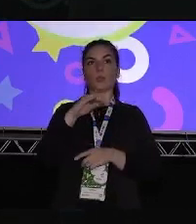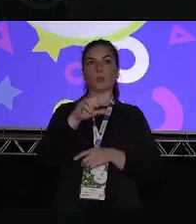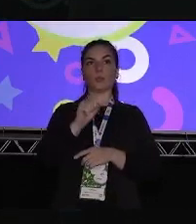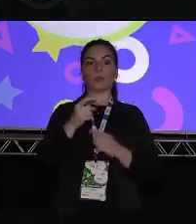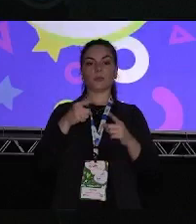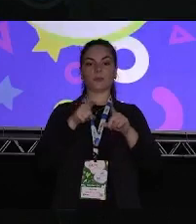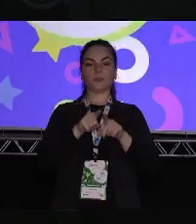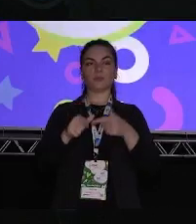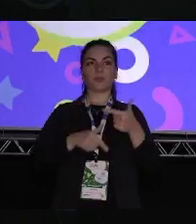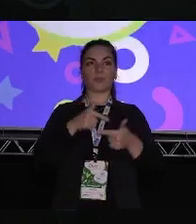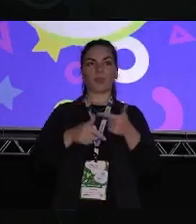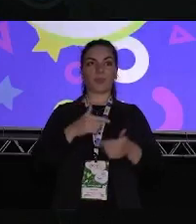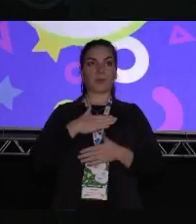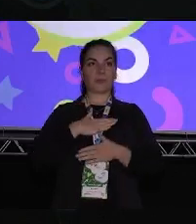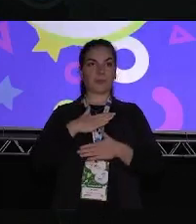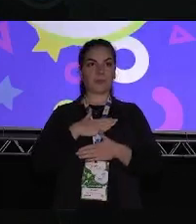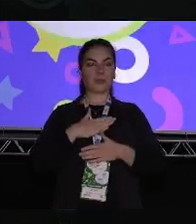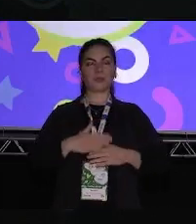de trabalho meu.